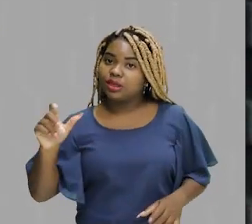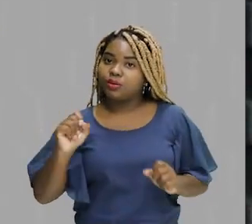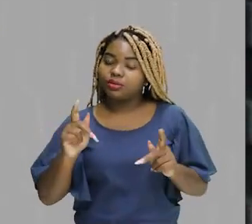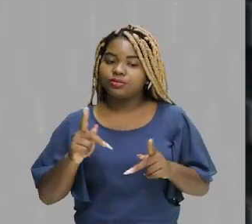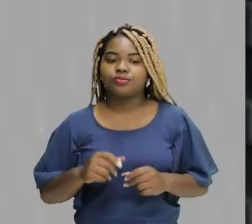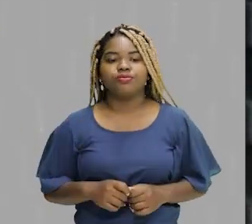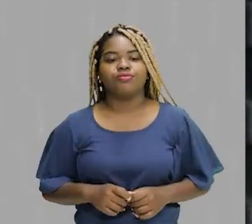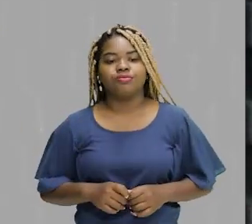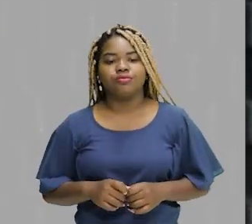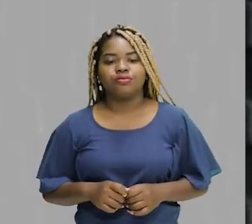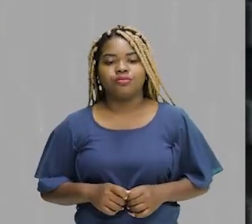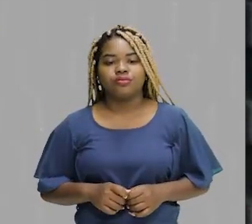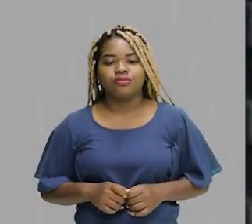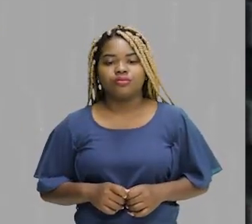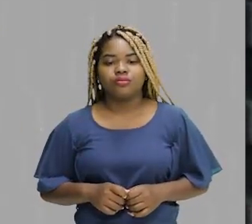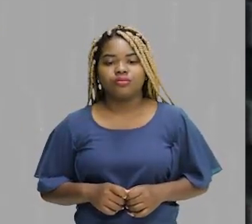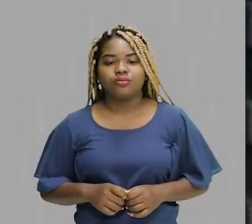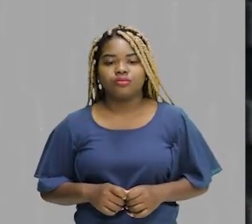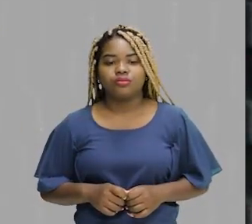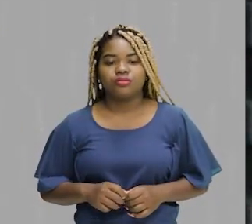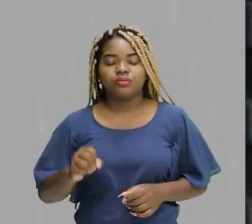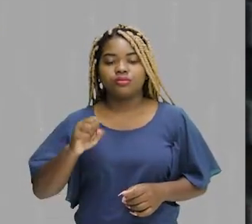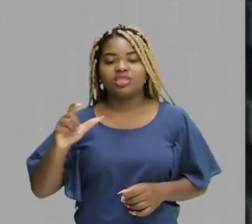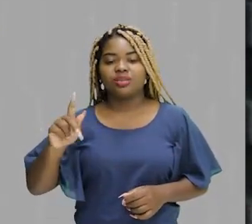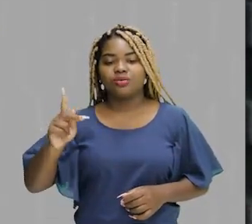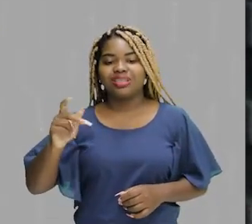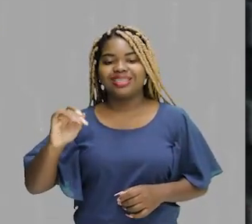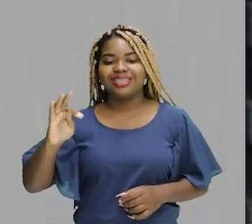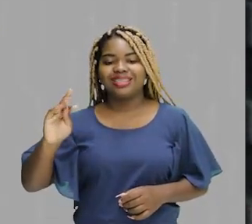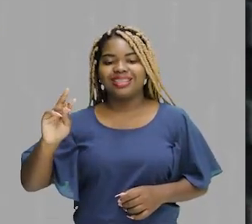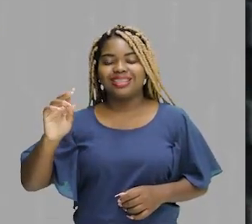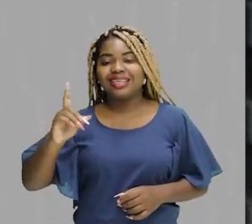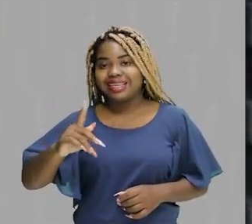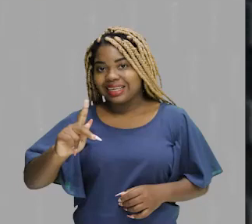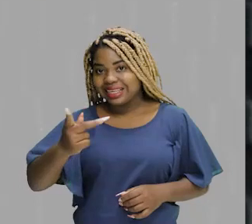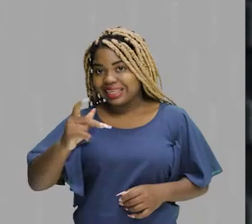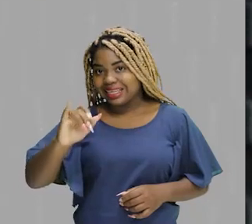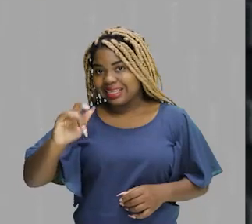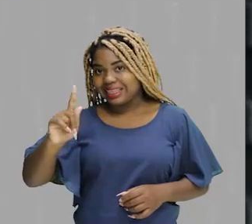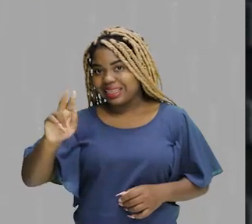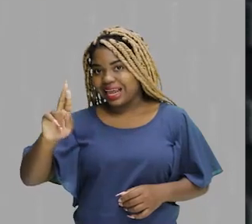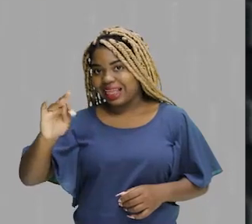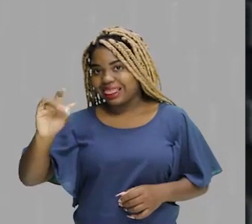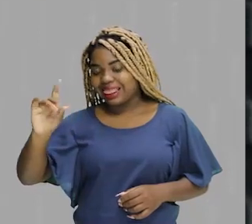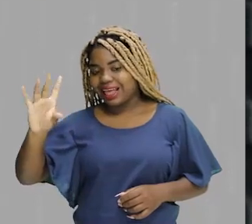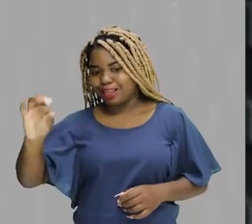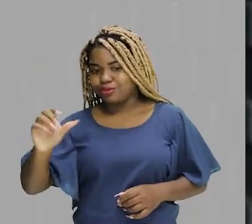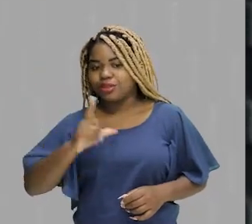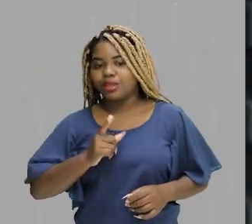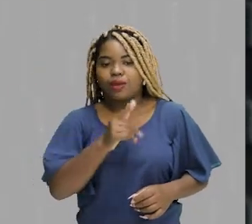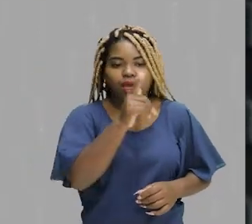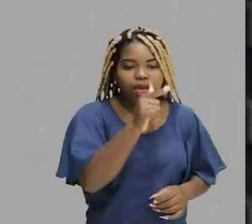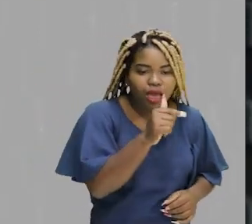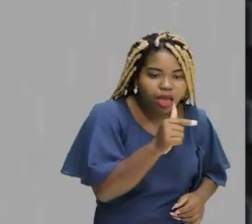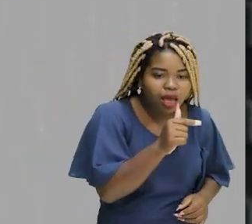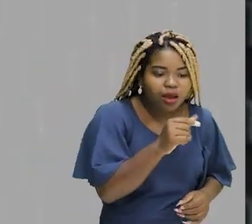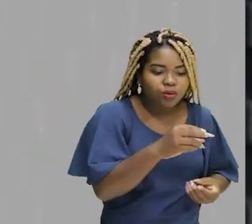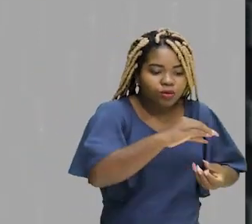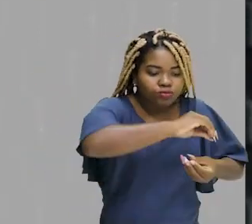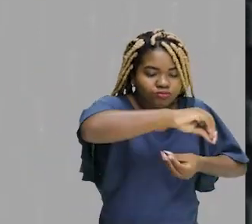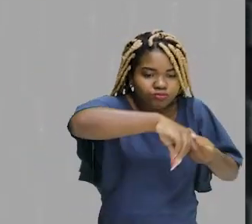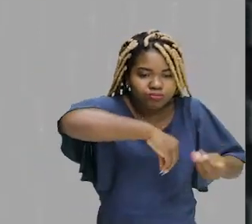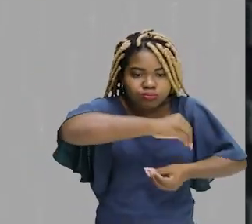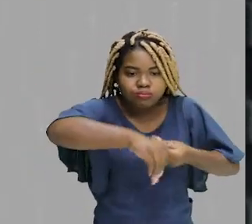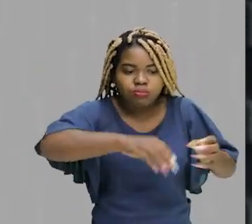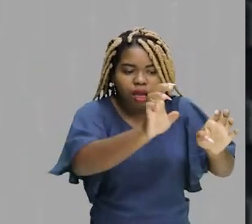sal hidratado. Um sal hidratado ele vai apresentar água no seu retículo cristalino, ou seja, na